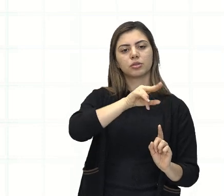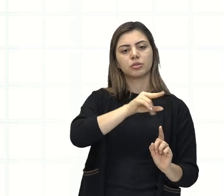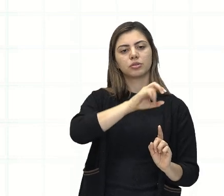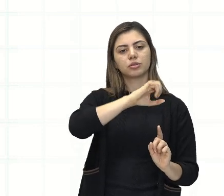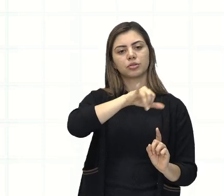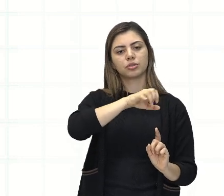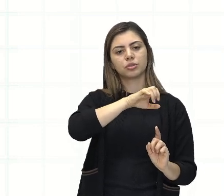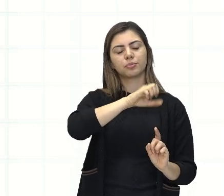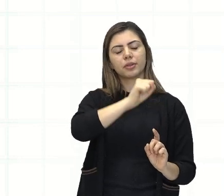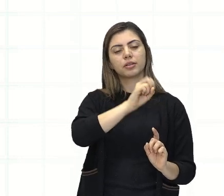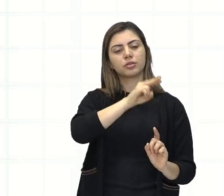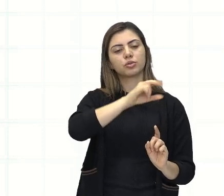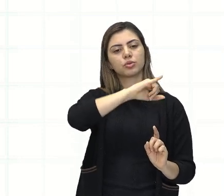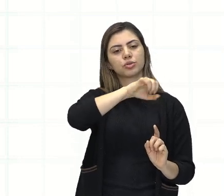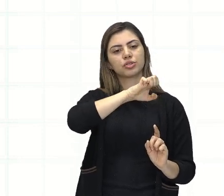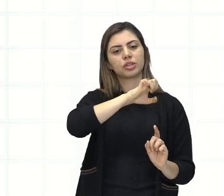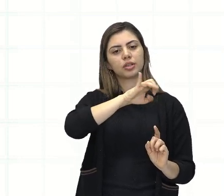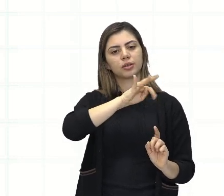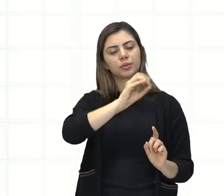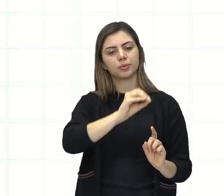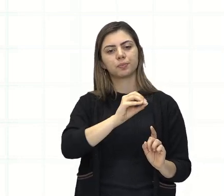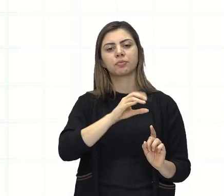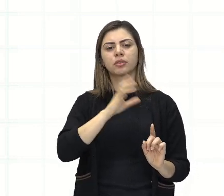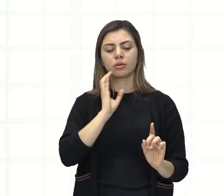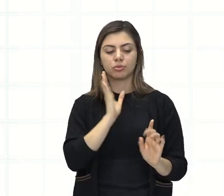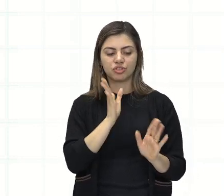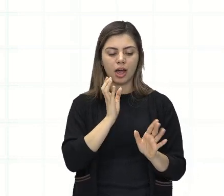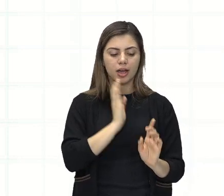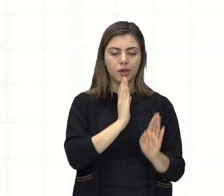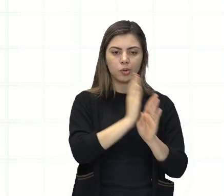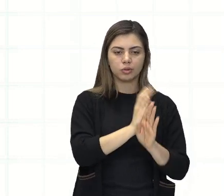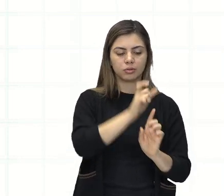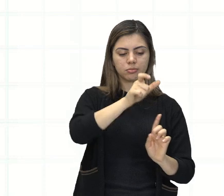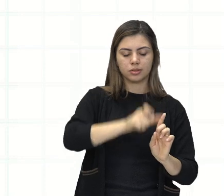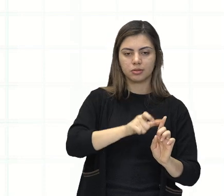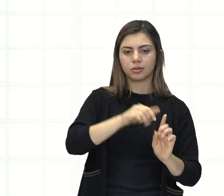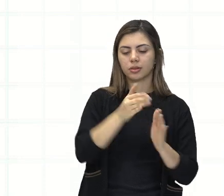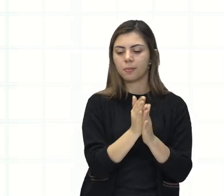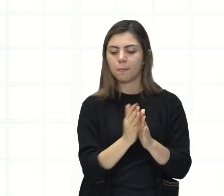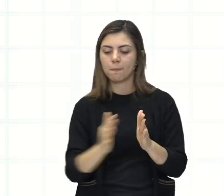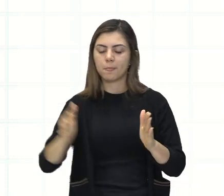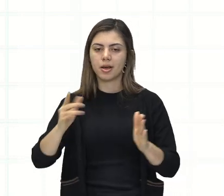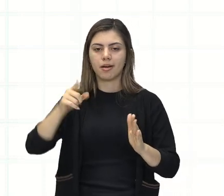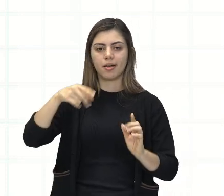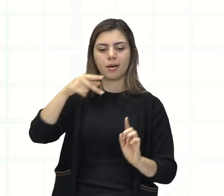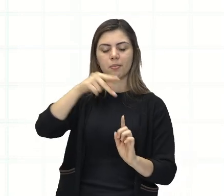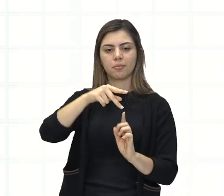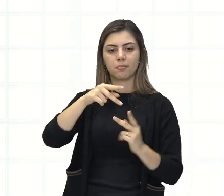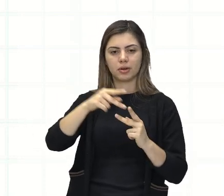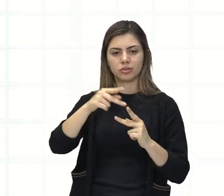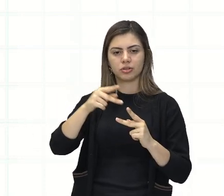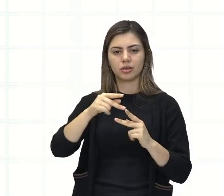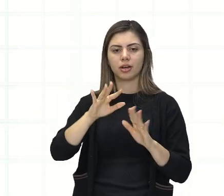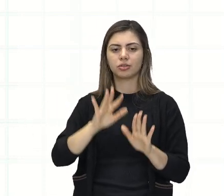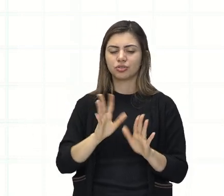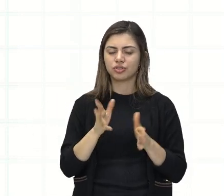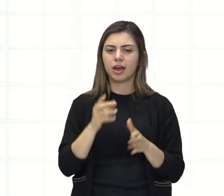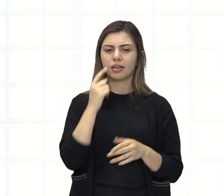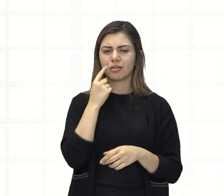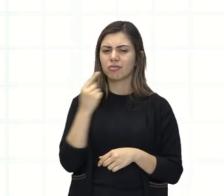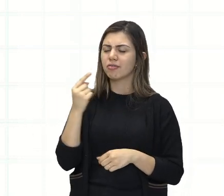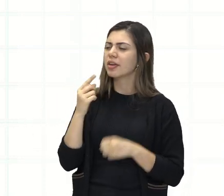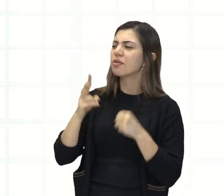Encontramos o sujeito, que sobrou é o predicado. Encontramos o predicado, olha para o verbo. Os